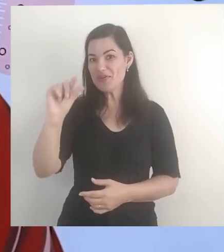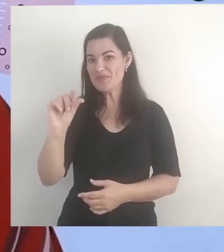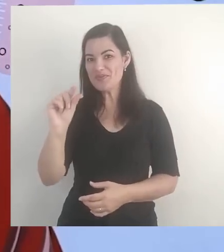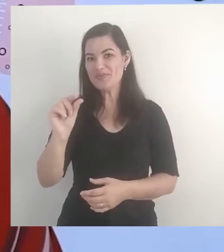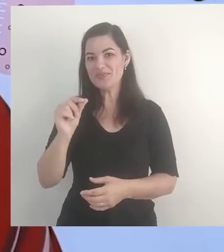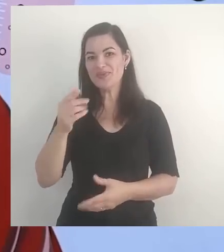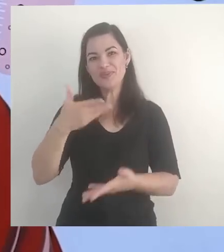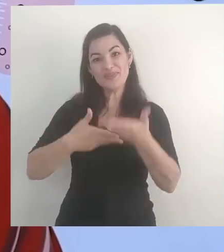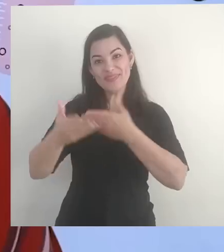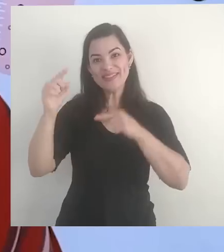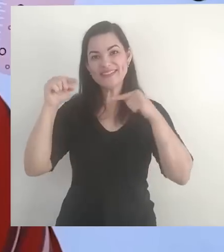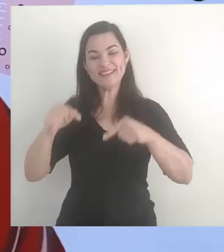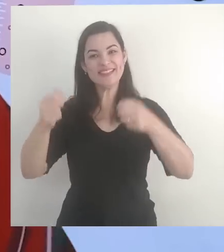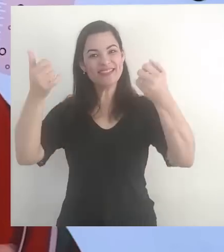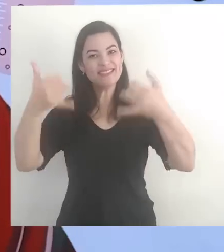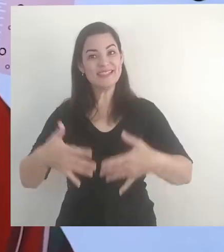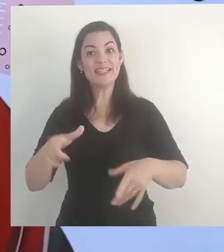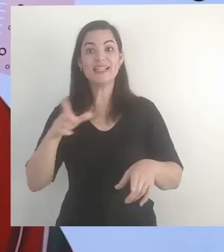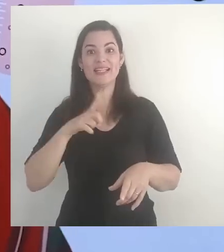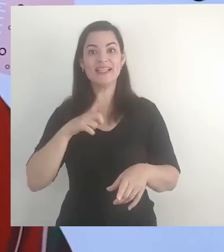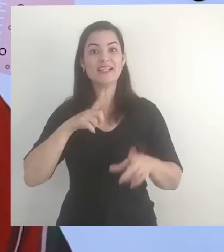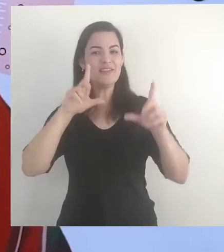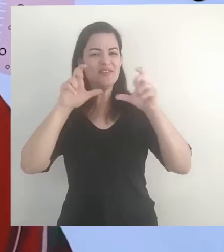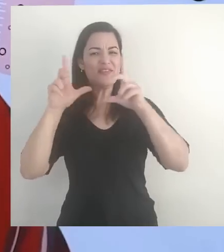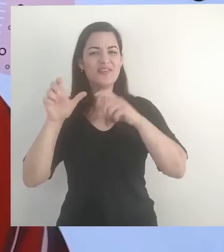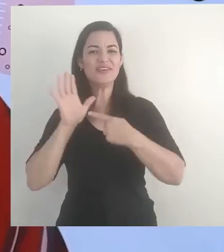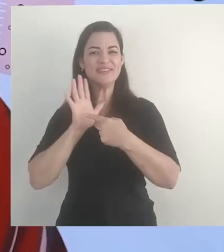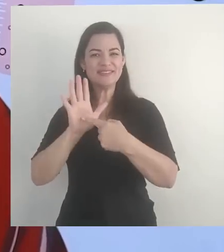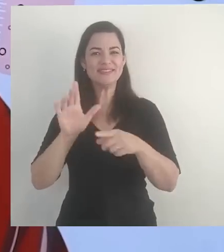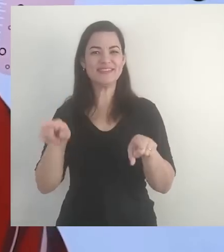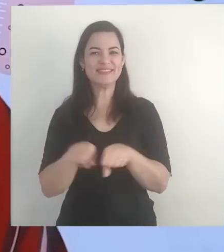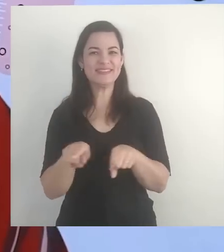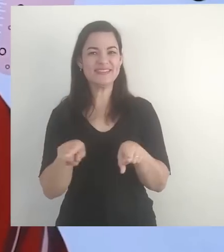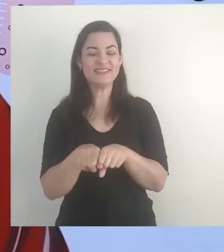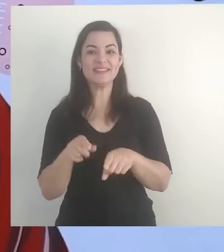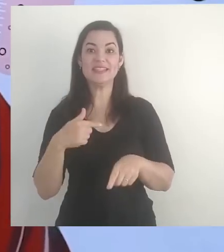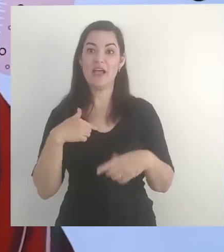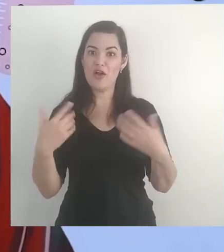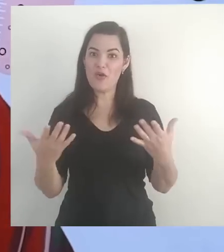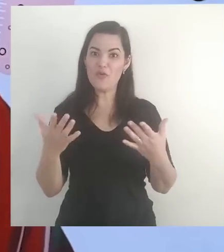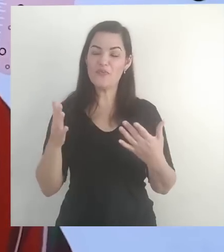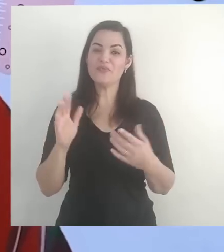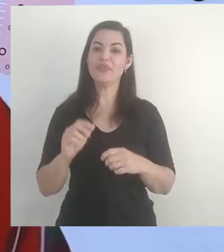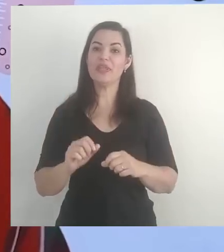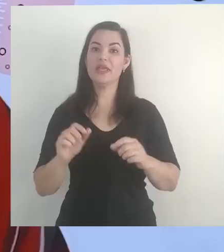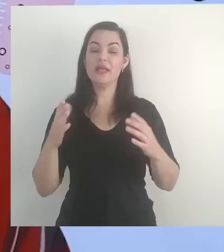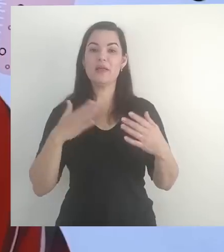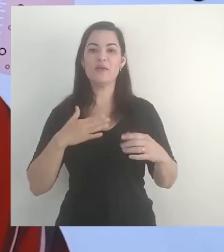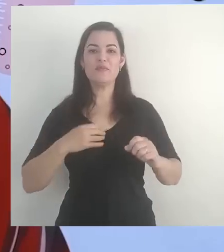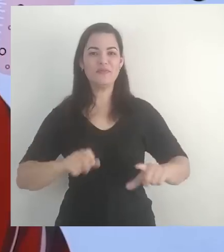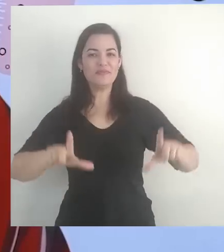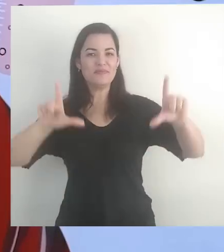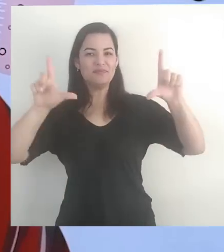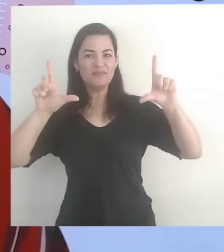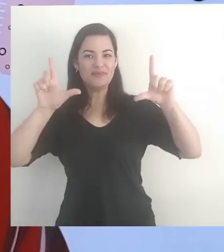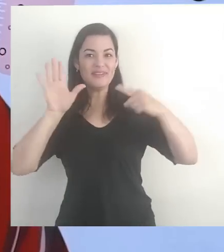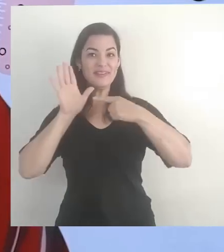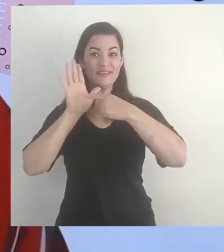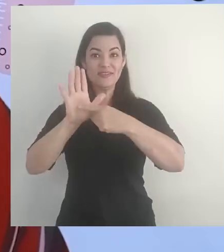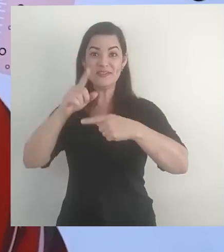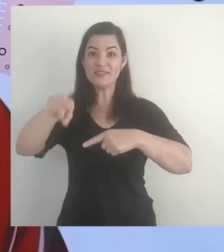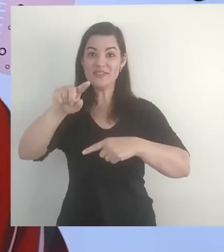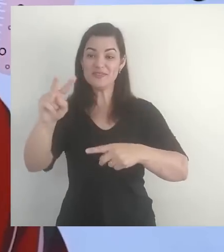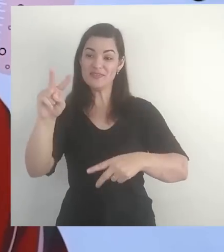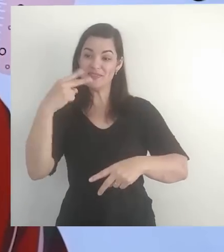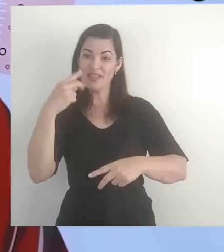para compartilhar com vocês e algumas imagens para te mostrar. Então eu vou compartilhar a minha tela com vocês,